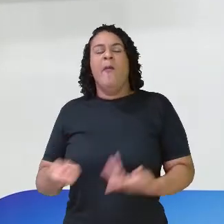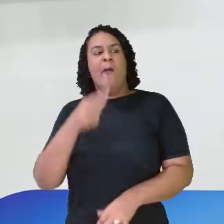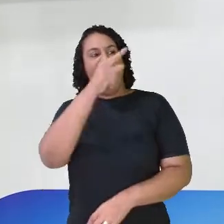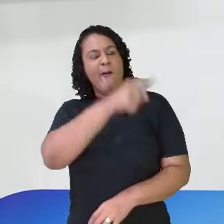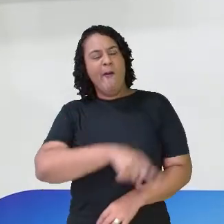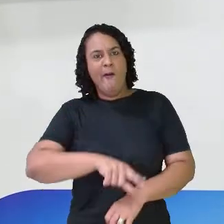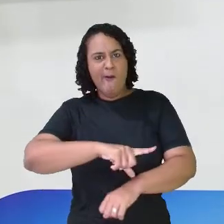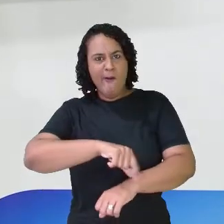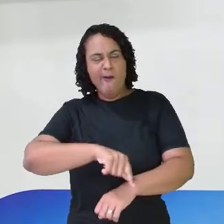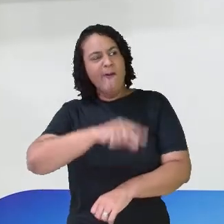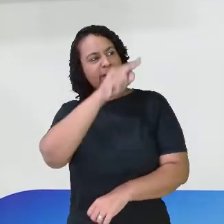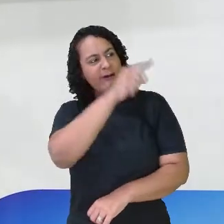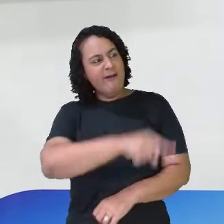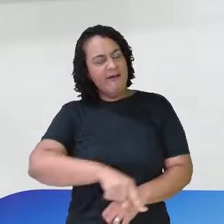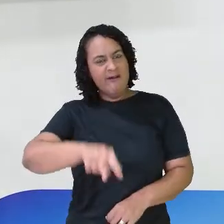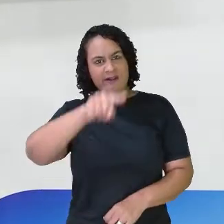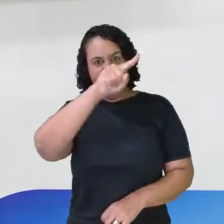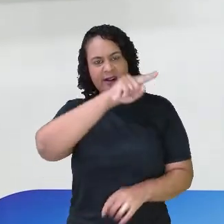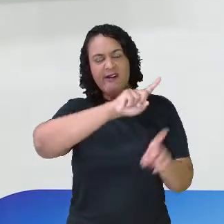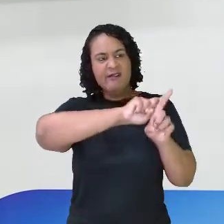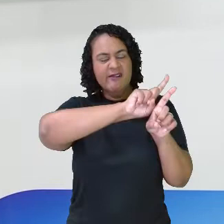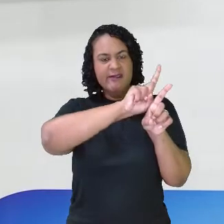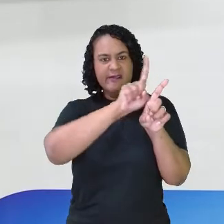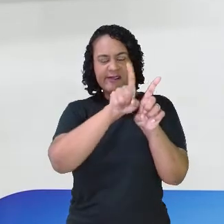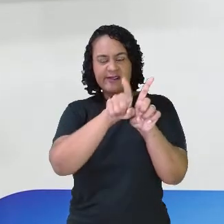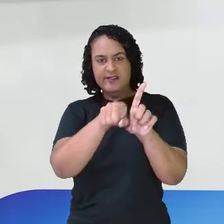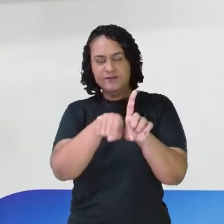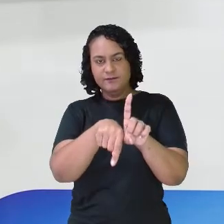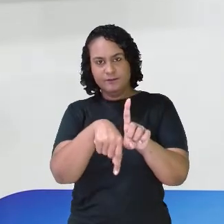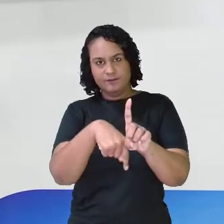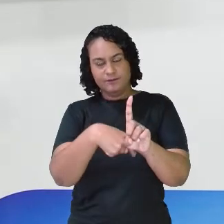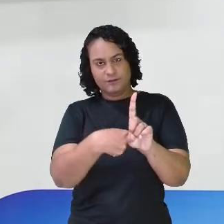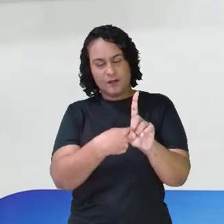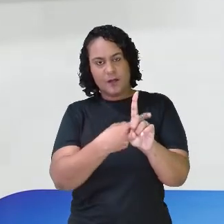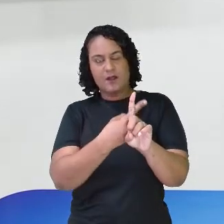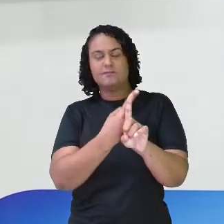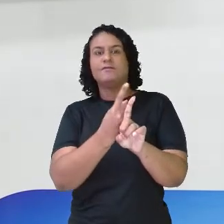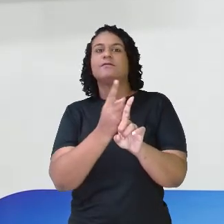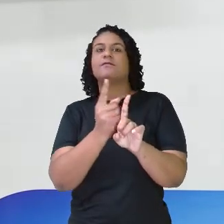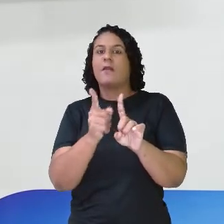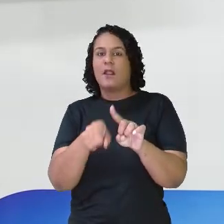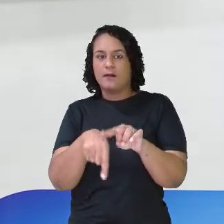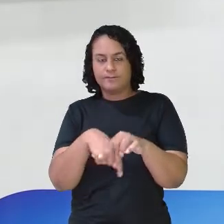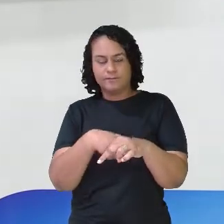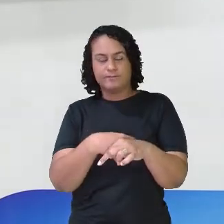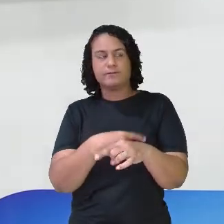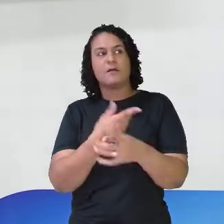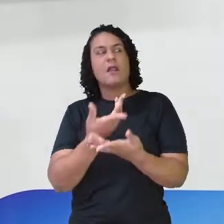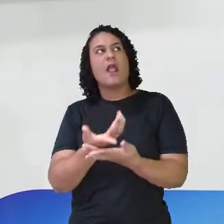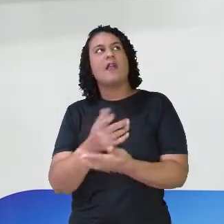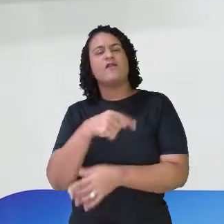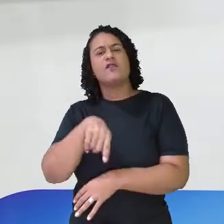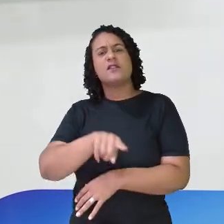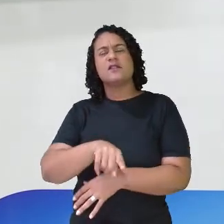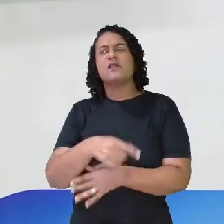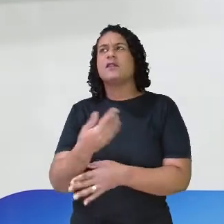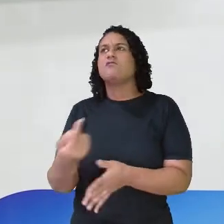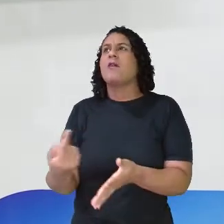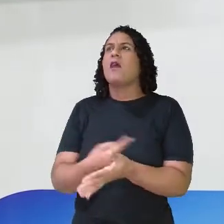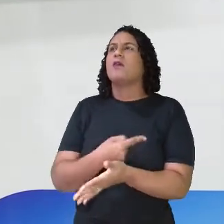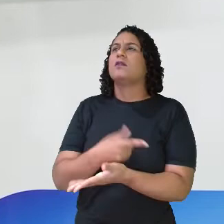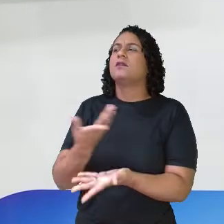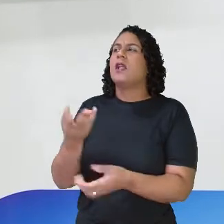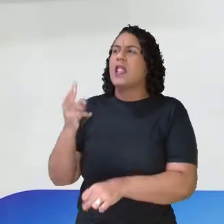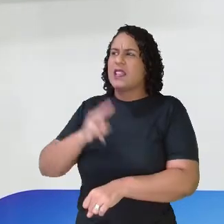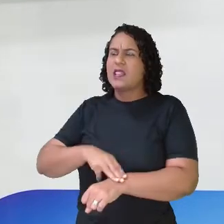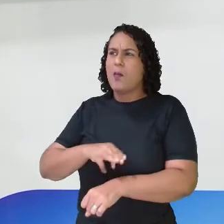parede redondo que eu disse a você, que fica olhando ali, ó, eita tia, já está na hora da merenda. Eu adoro a